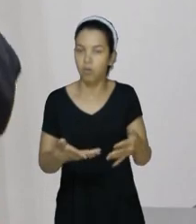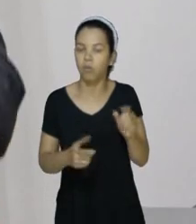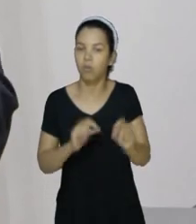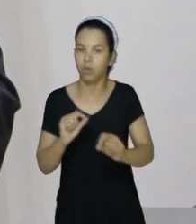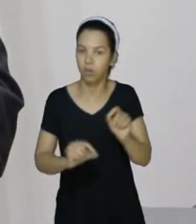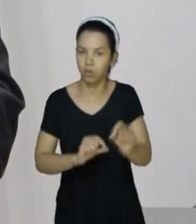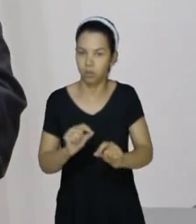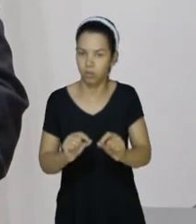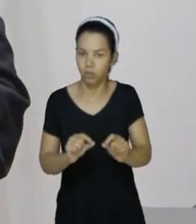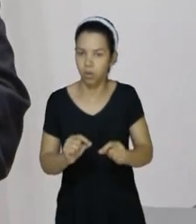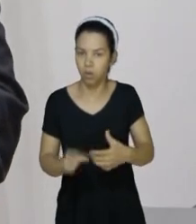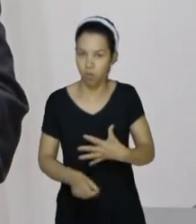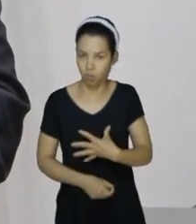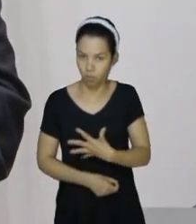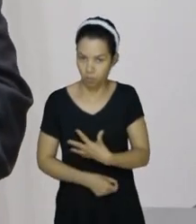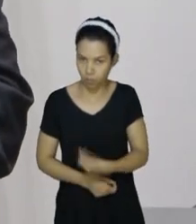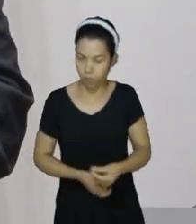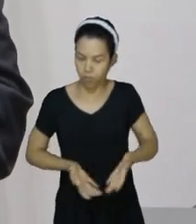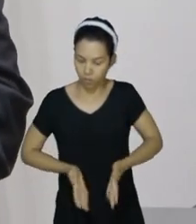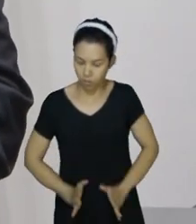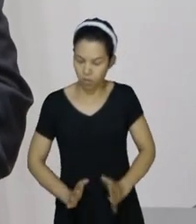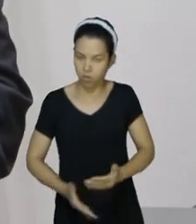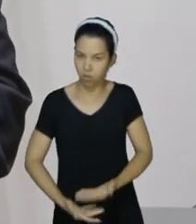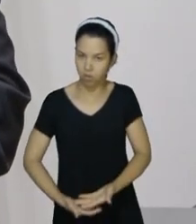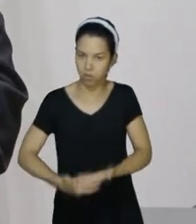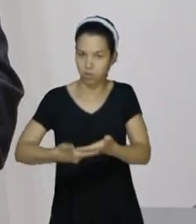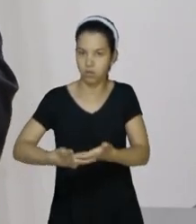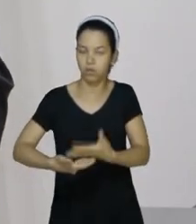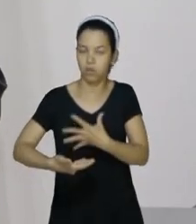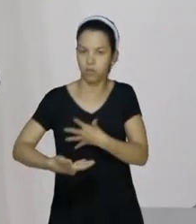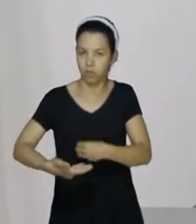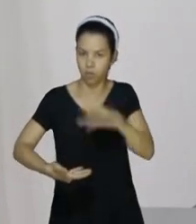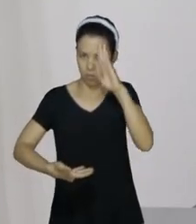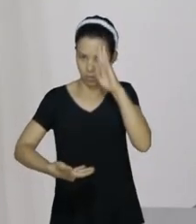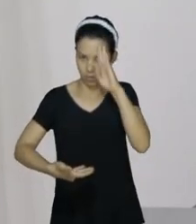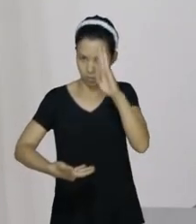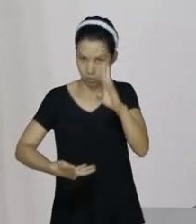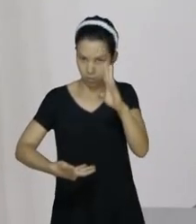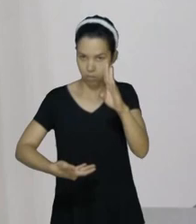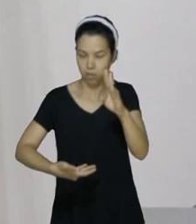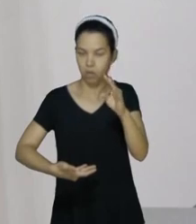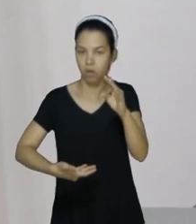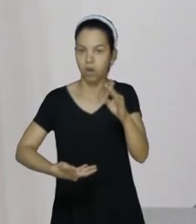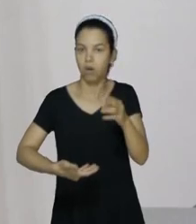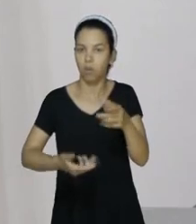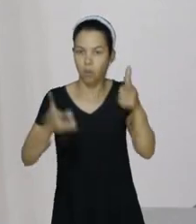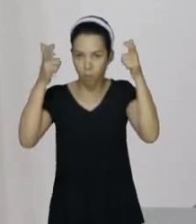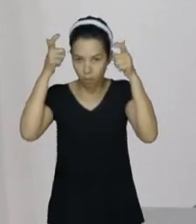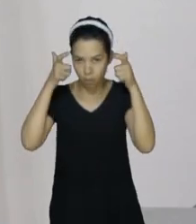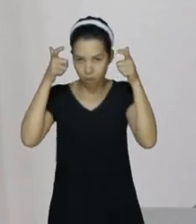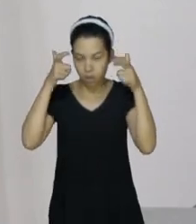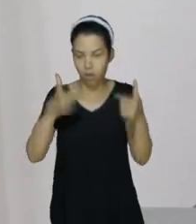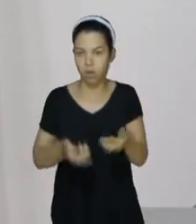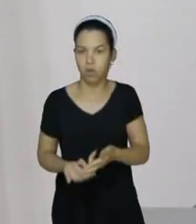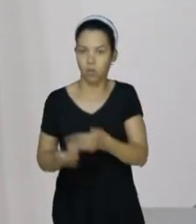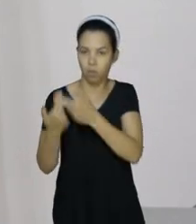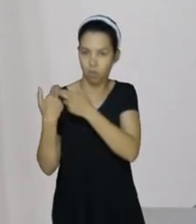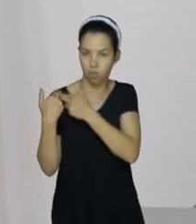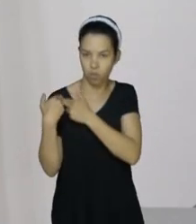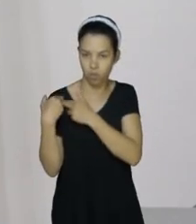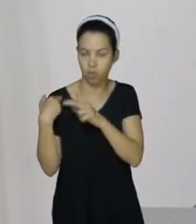menino vos nasceu, um filho se vos deu, e o principado estava sobre os seus ombros, e o seu nome será